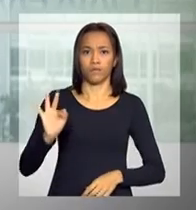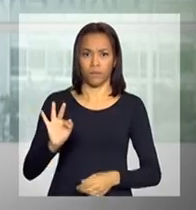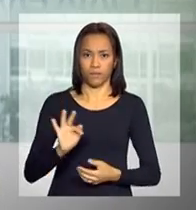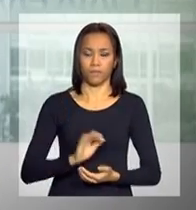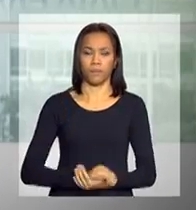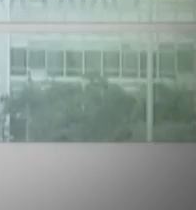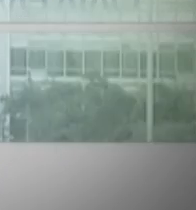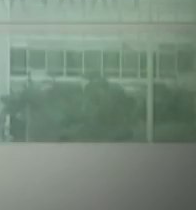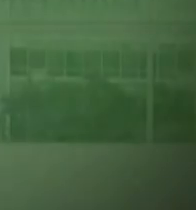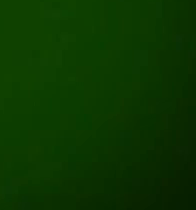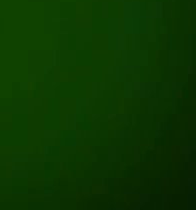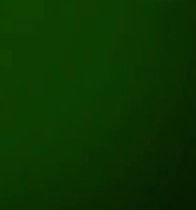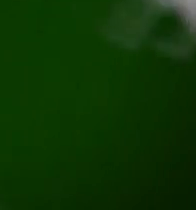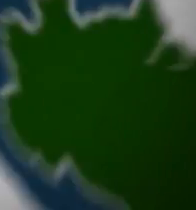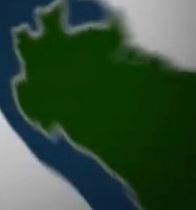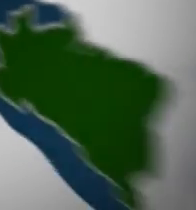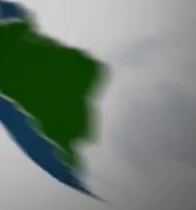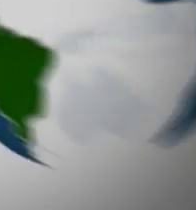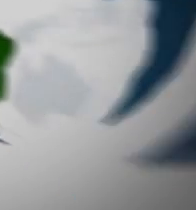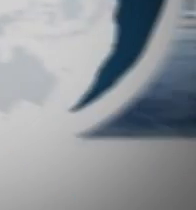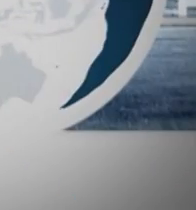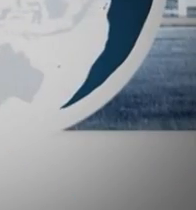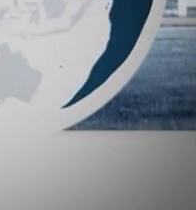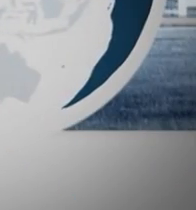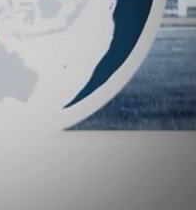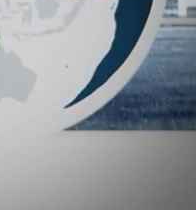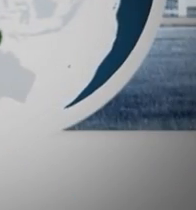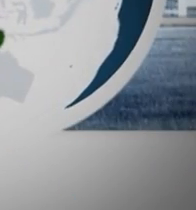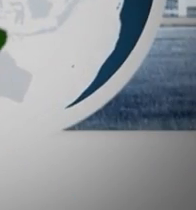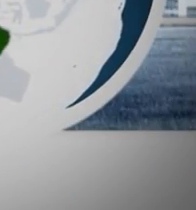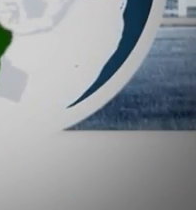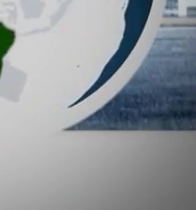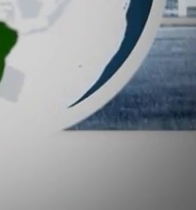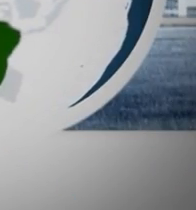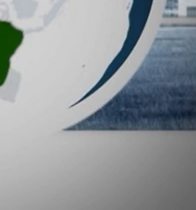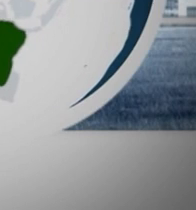Governo Federal a